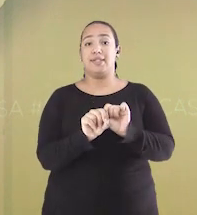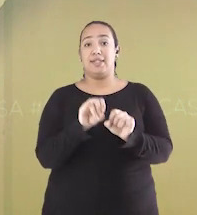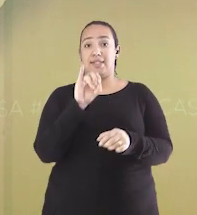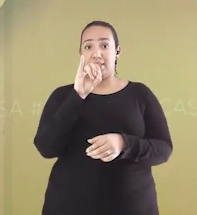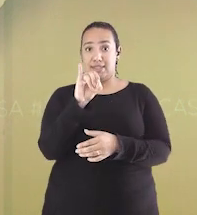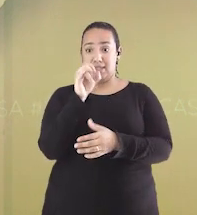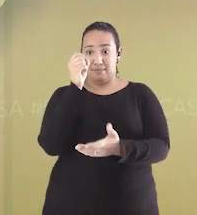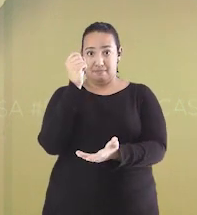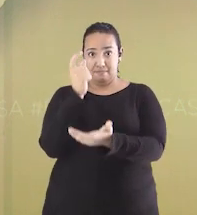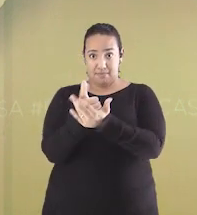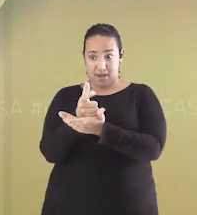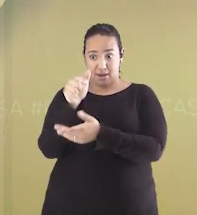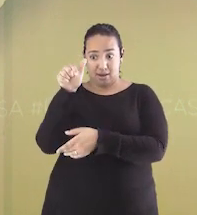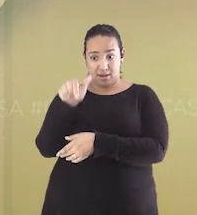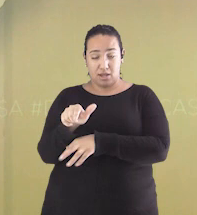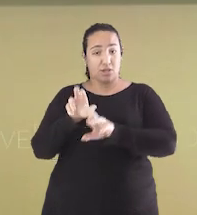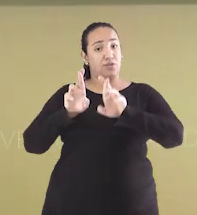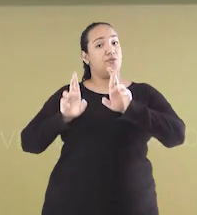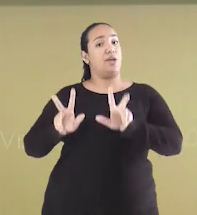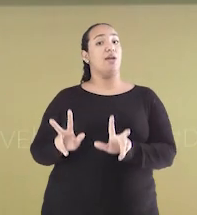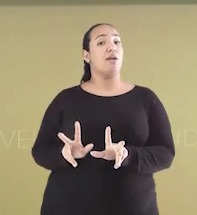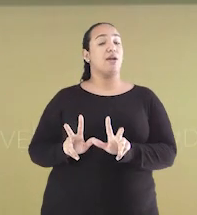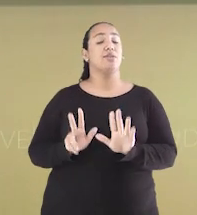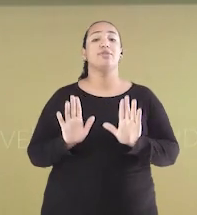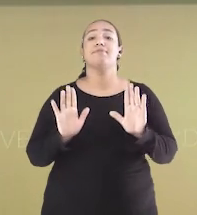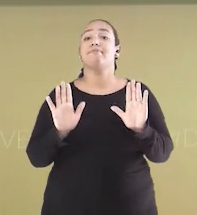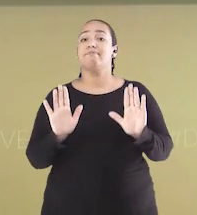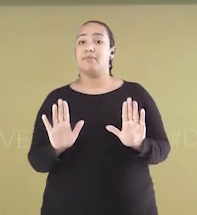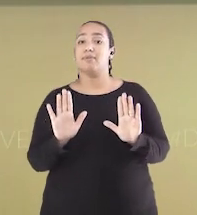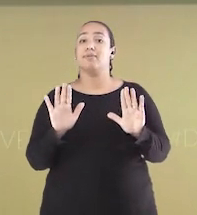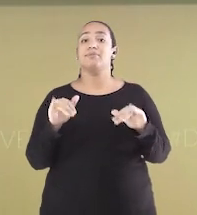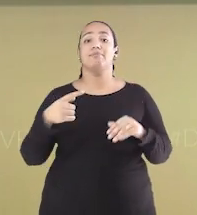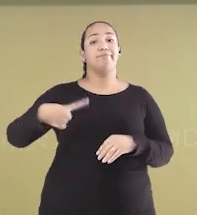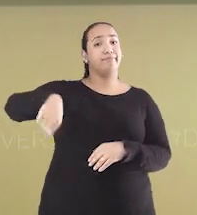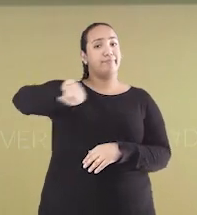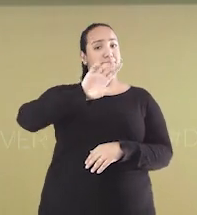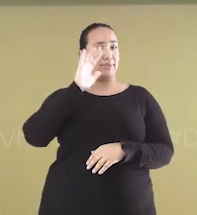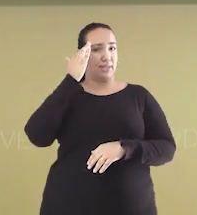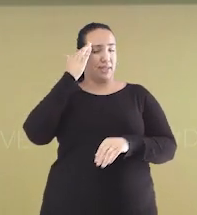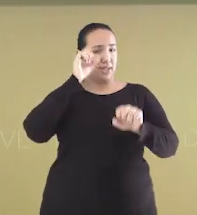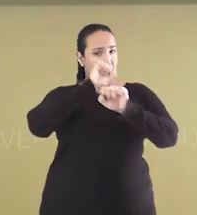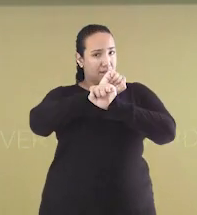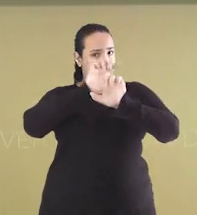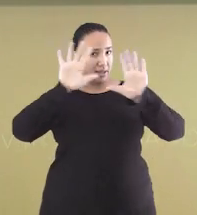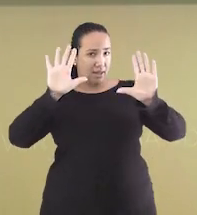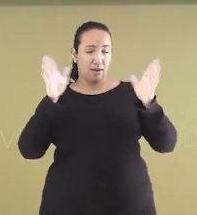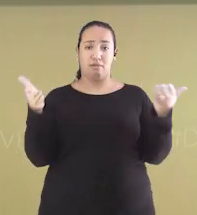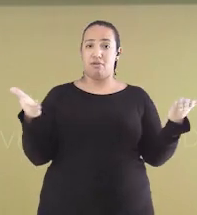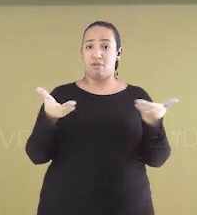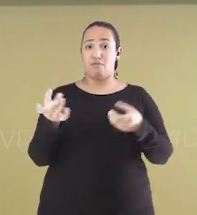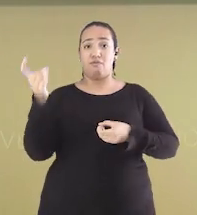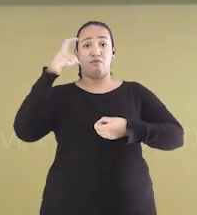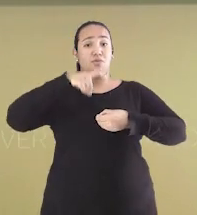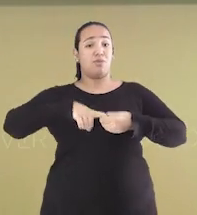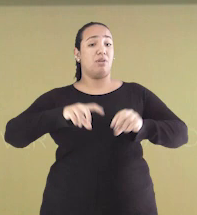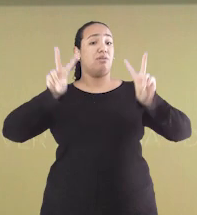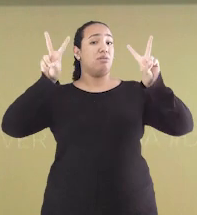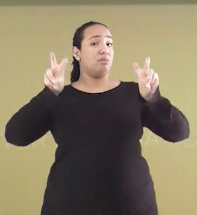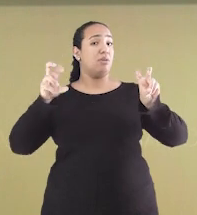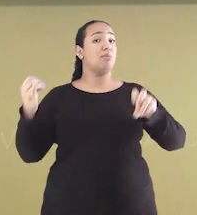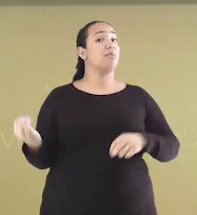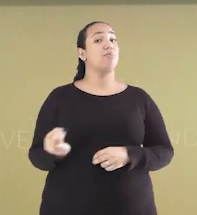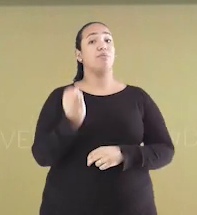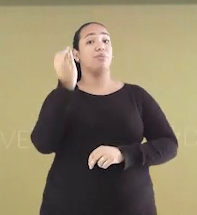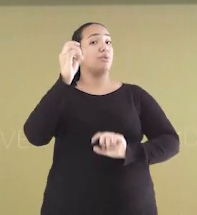será diferente do valor apresentado. Mas para chegarmos lá, vamos primeiro retomar um assunto muito importante: